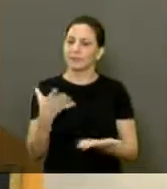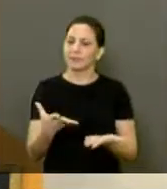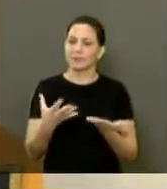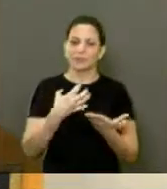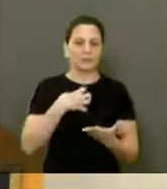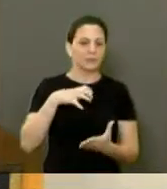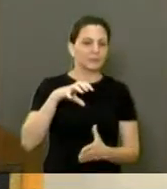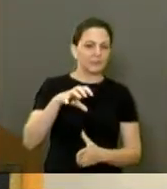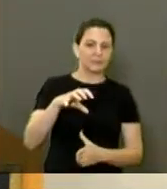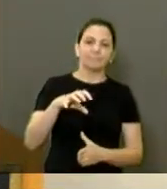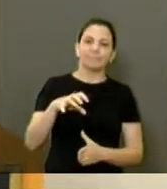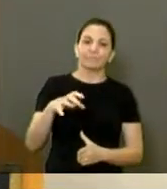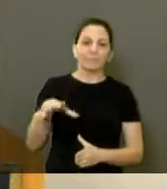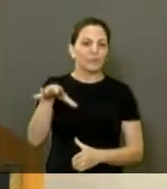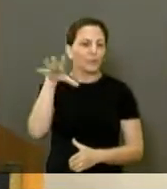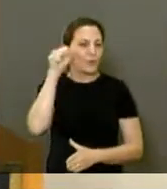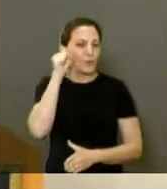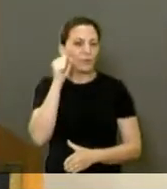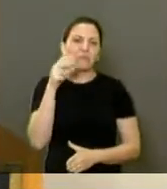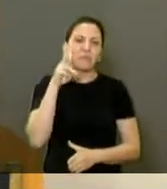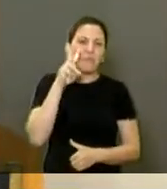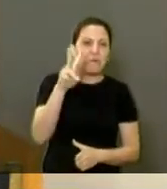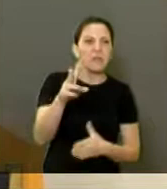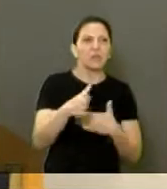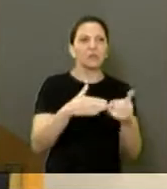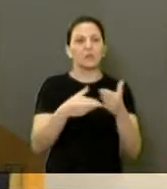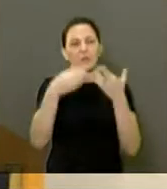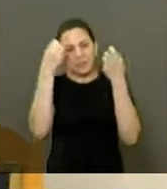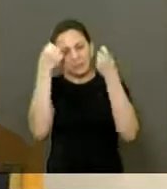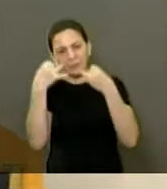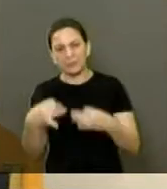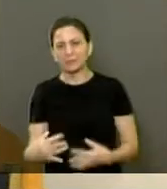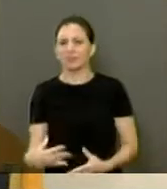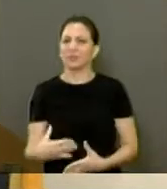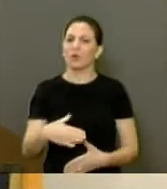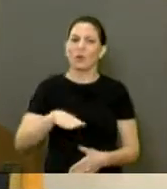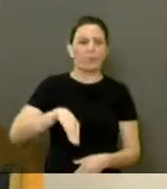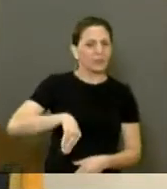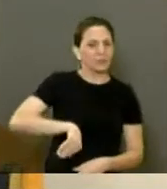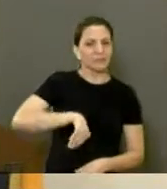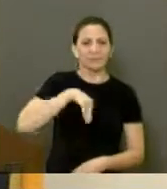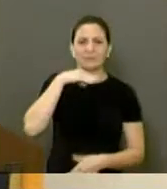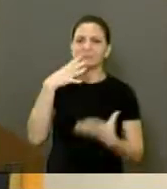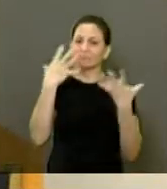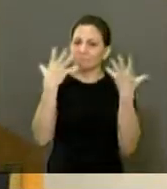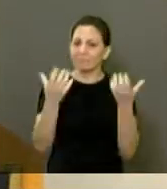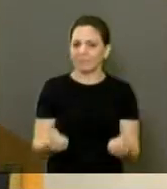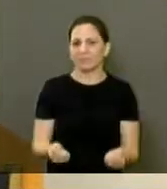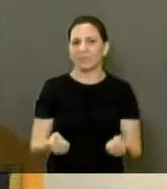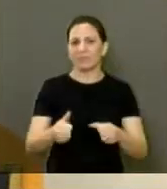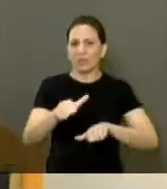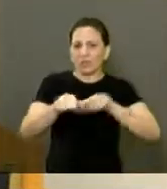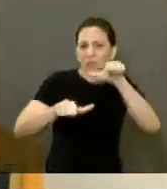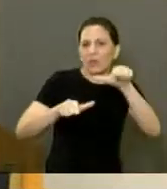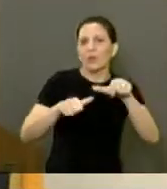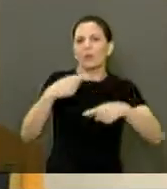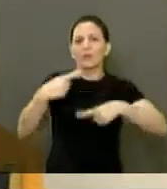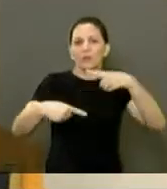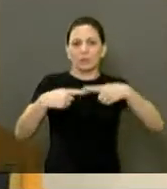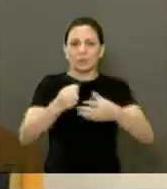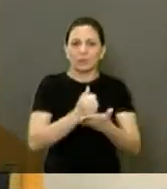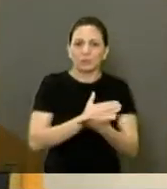queria ouvir qualquer coisa, menos isso. Não dá para dizer que vai fazer de novo a reforma política anunciada